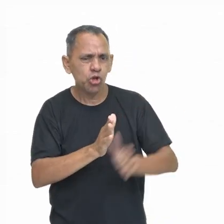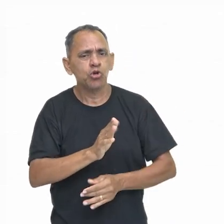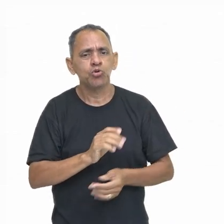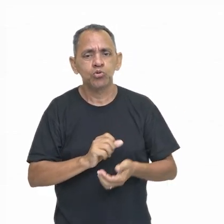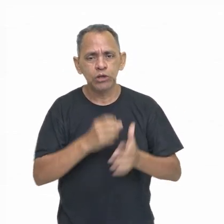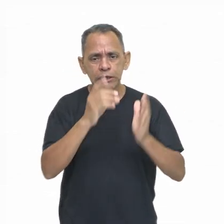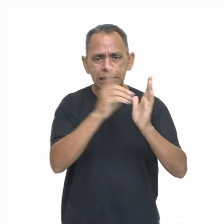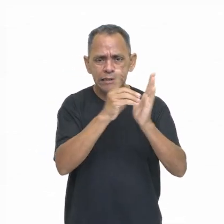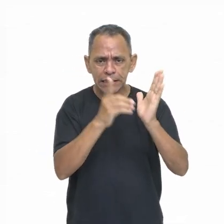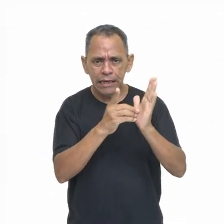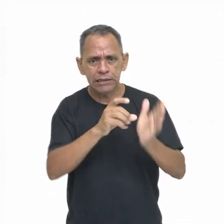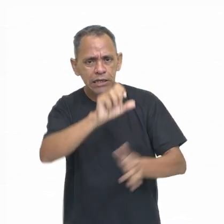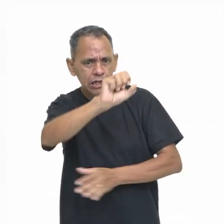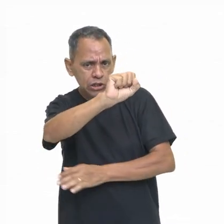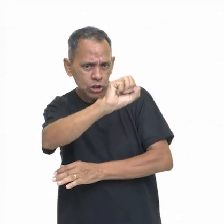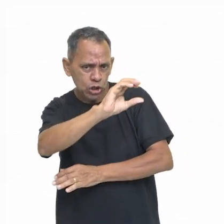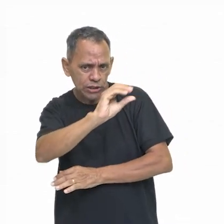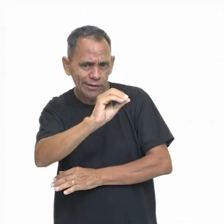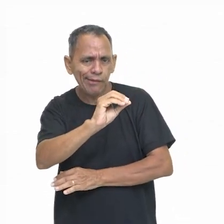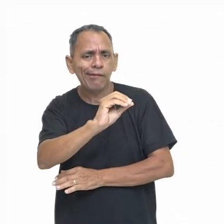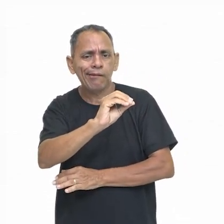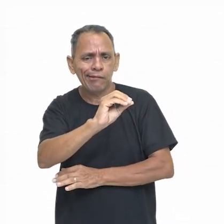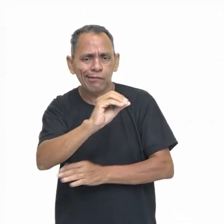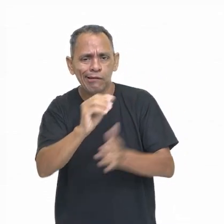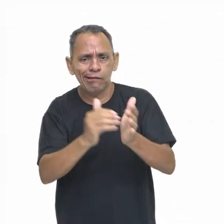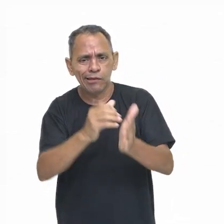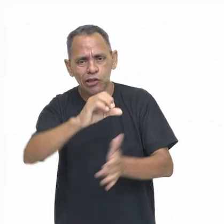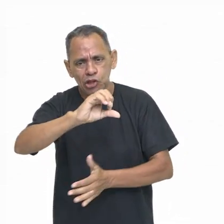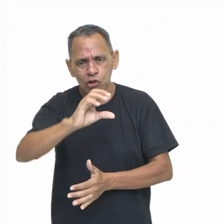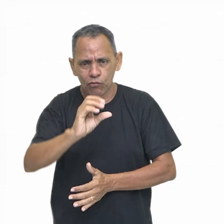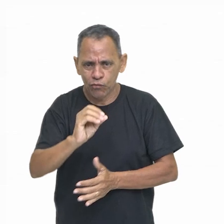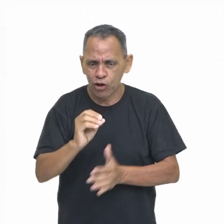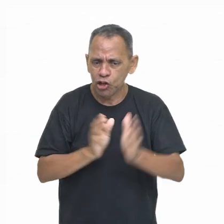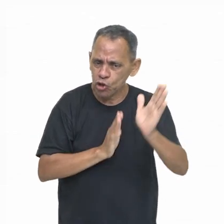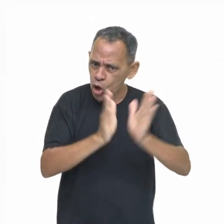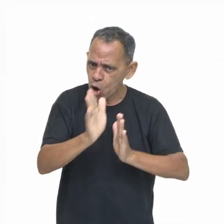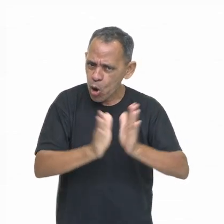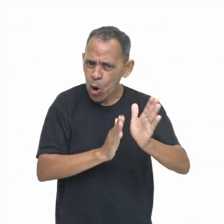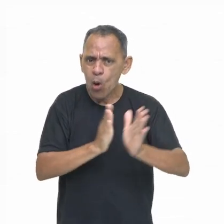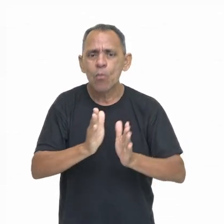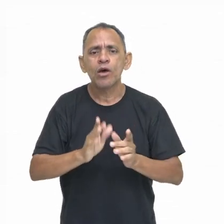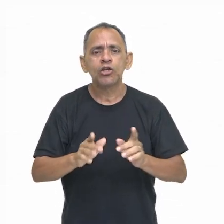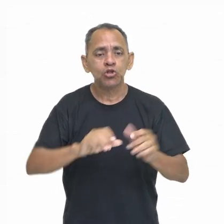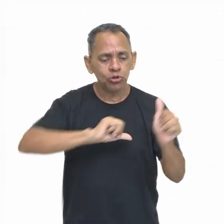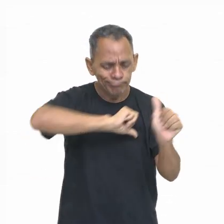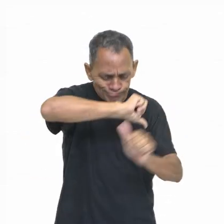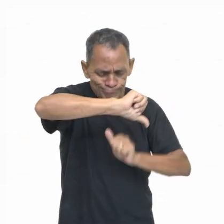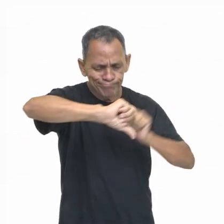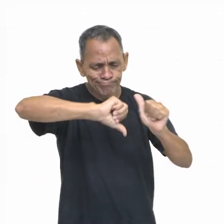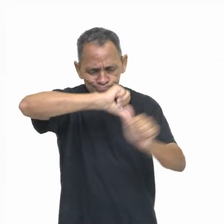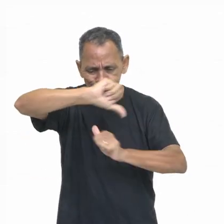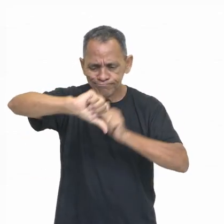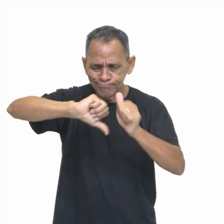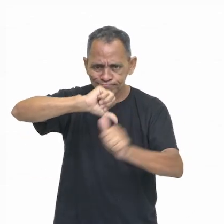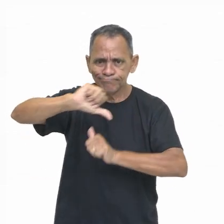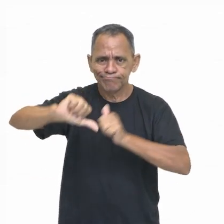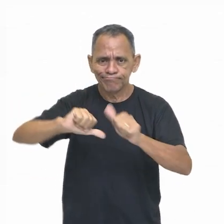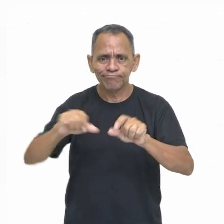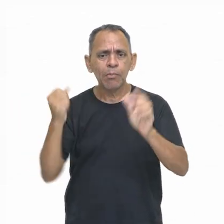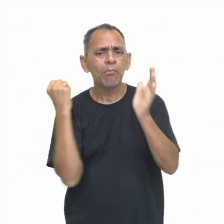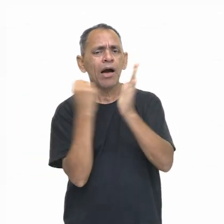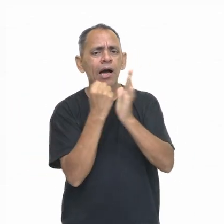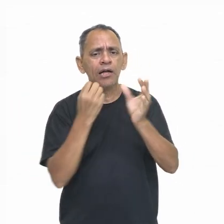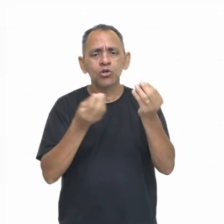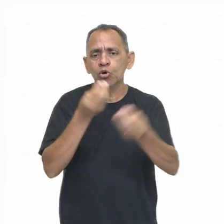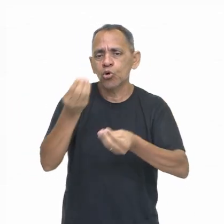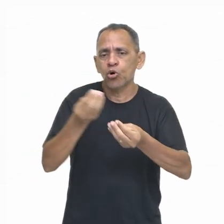e 90, ele foi um período, né, foram um período de profundas transformações no Brasil, marcadas